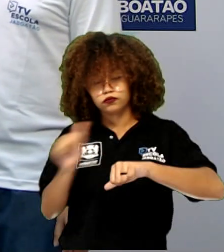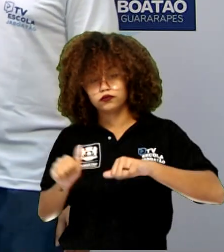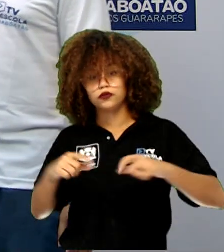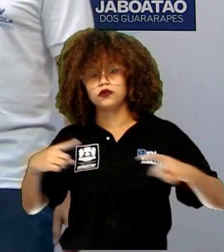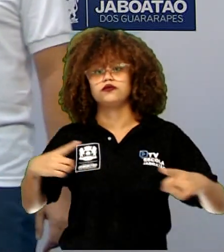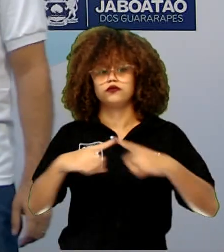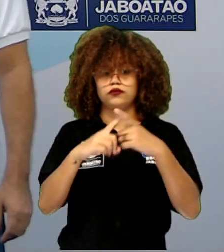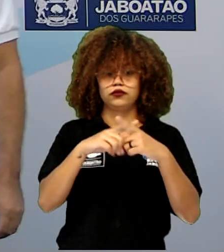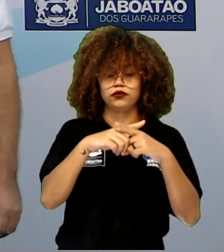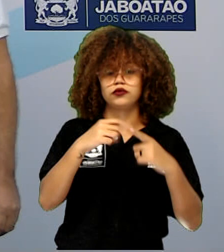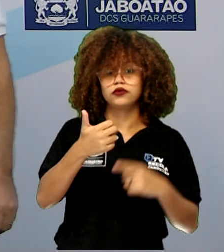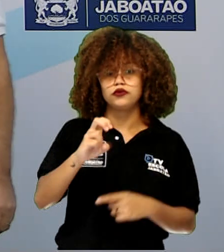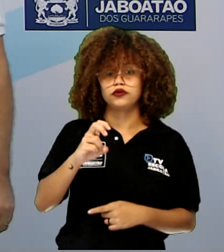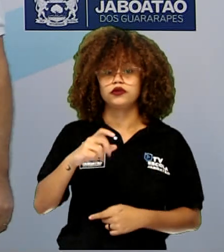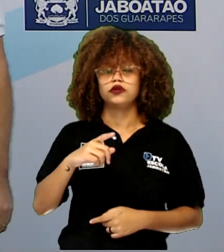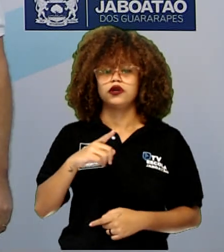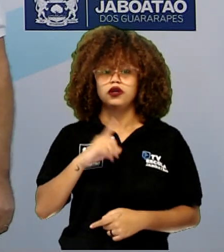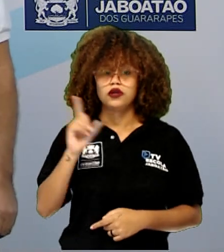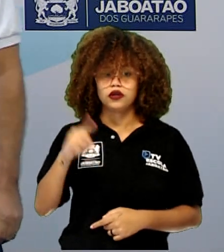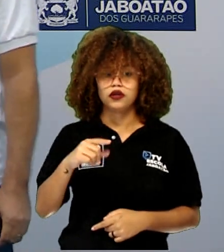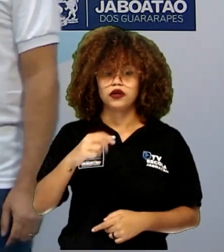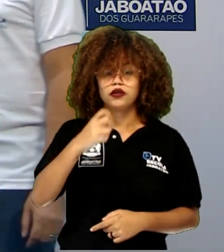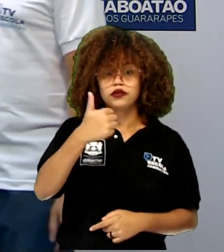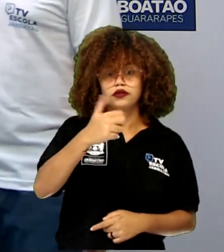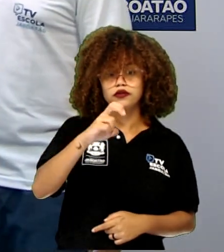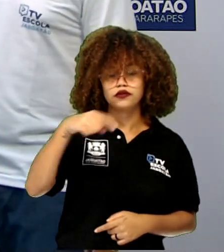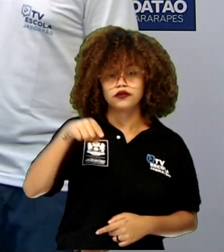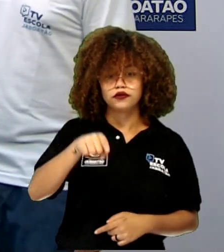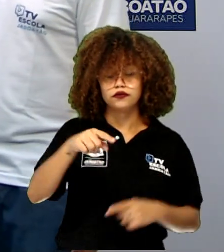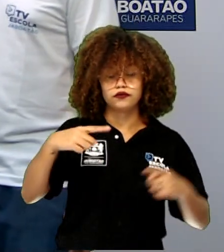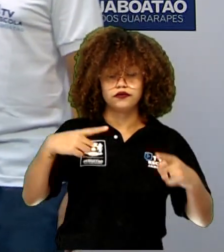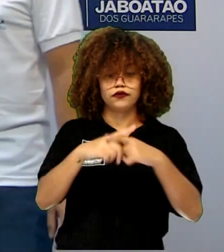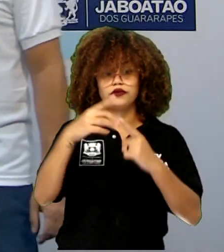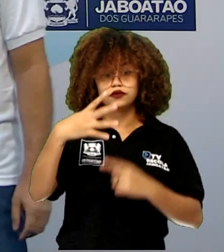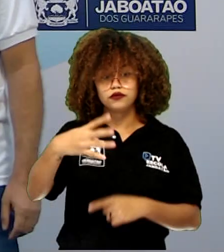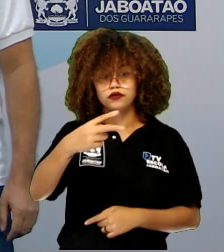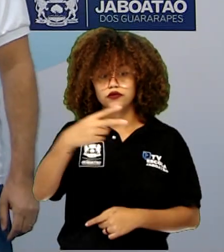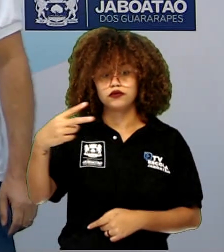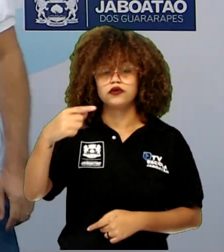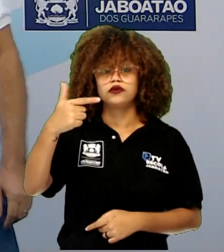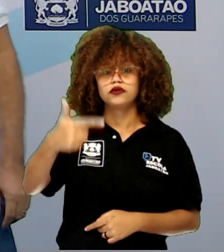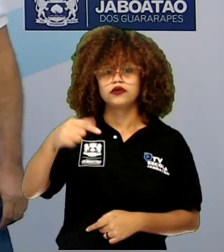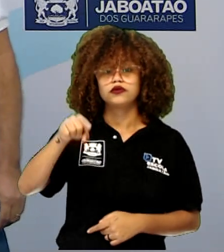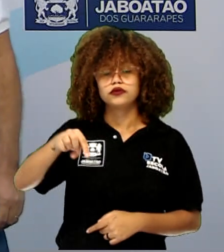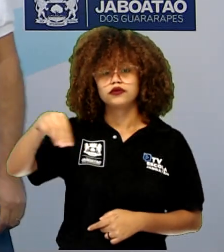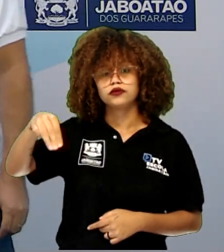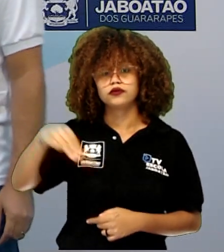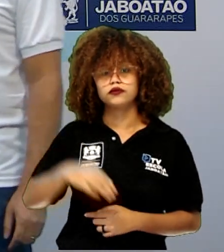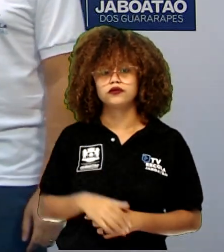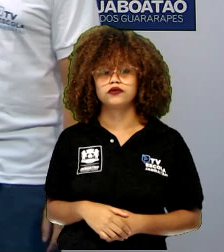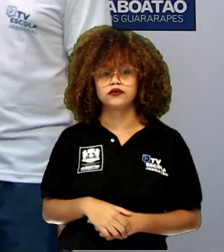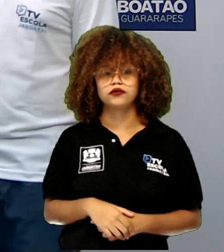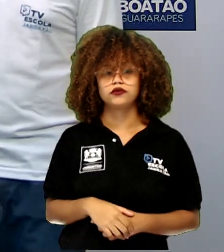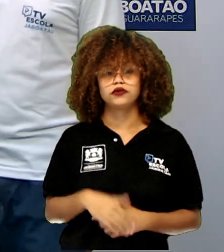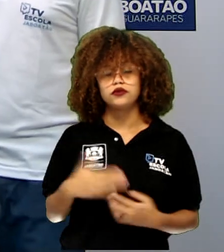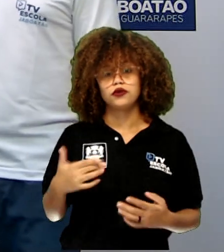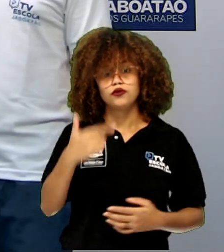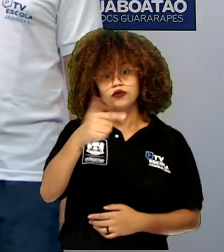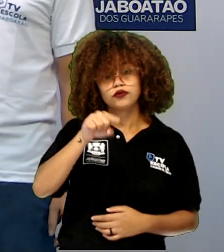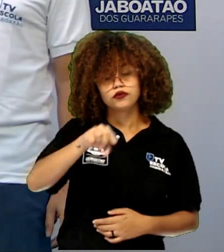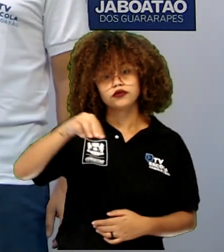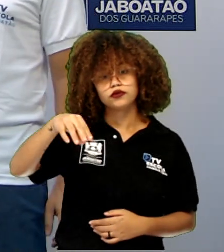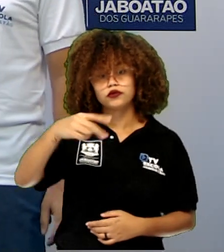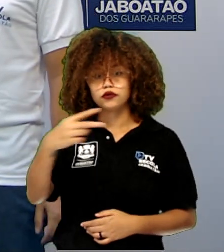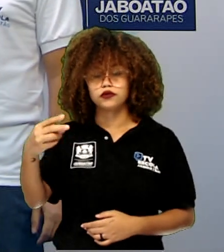ó e vai ser igual a 2 m e assim eu tenho que 2 cm = 15 X4 que é 60